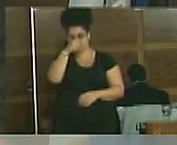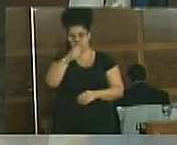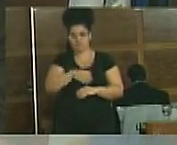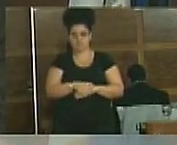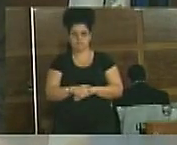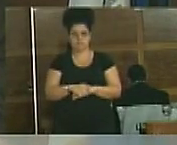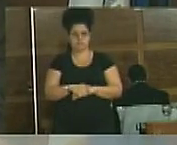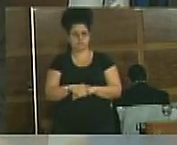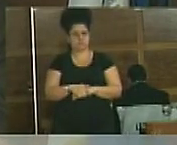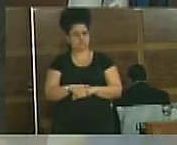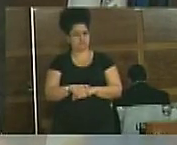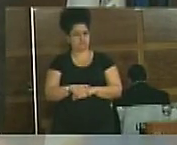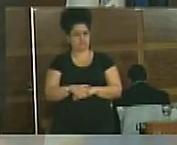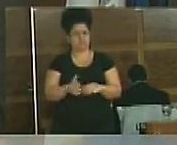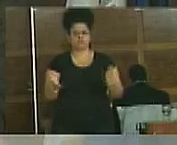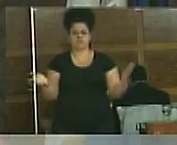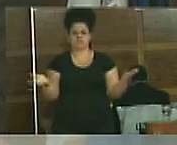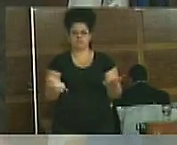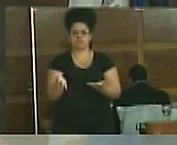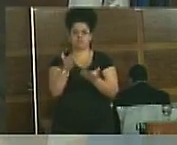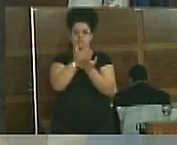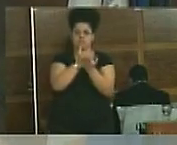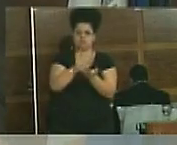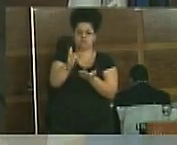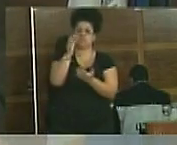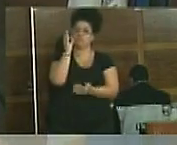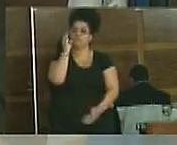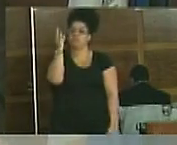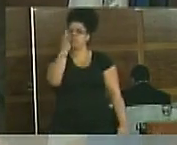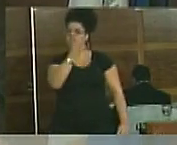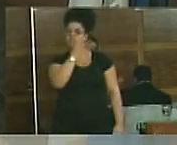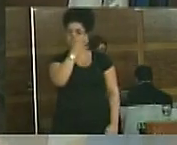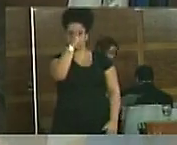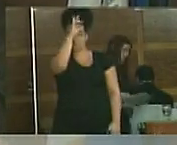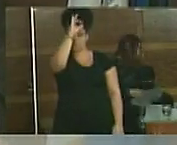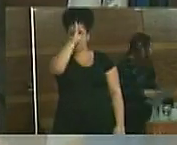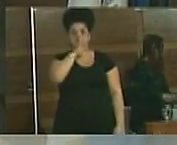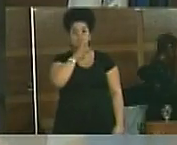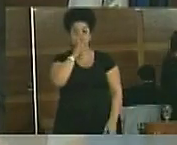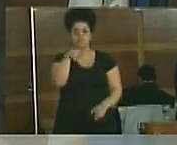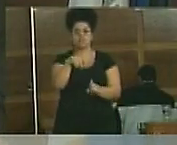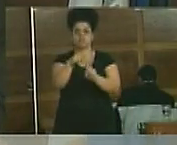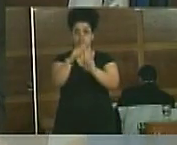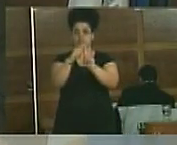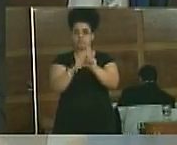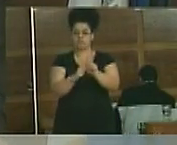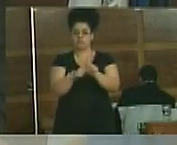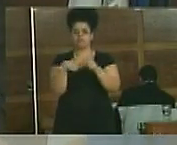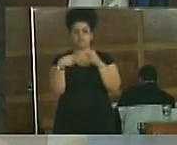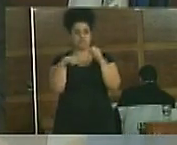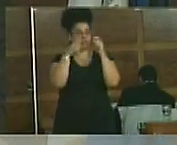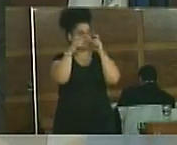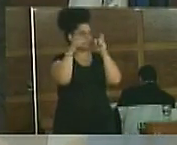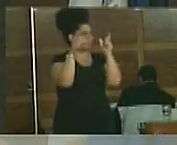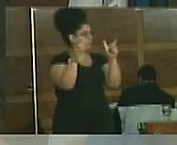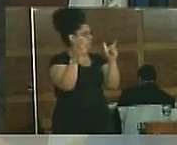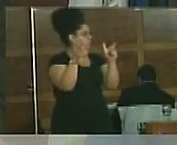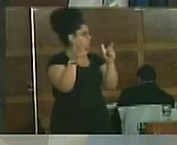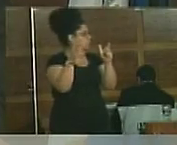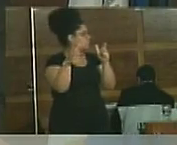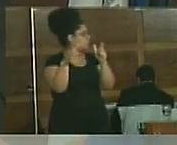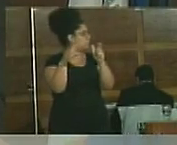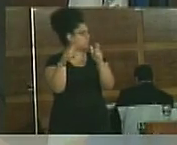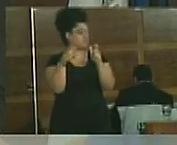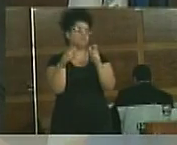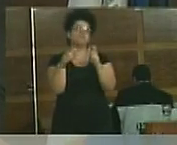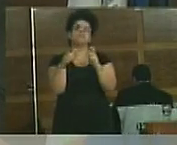setembro amarelo é o mês que nós temos que estar atentos. É um mal